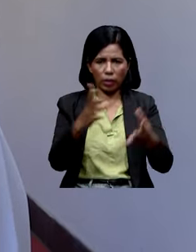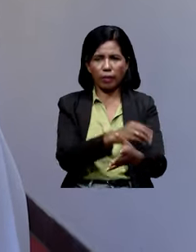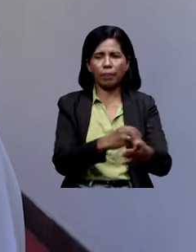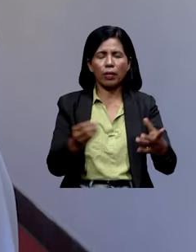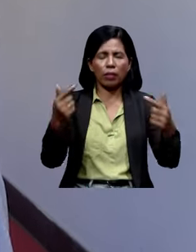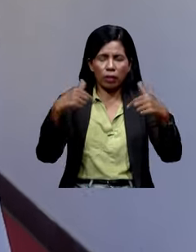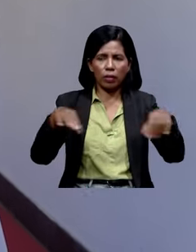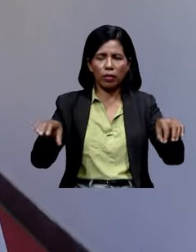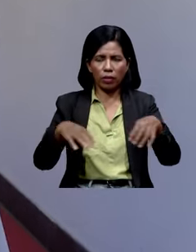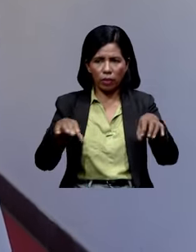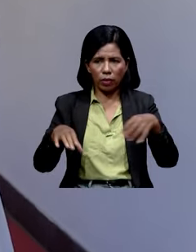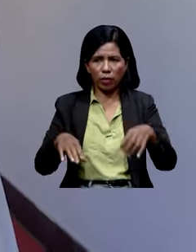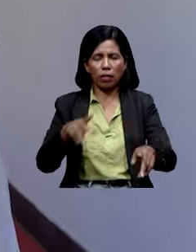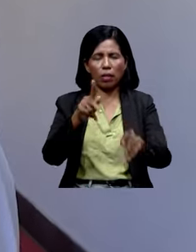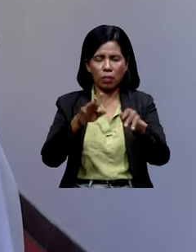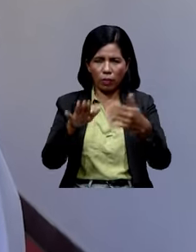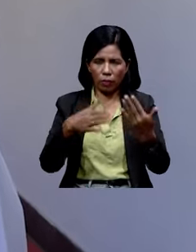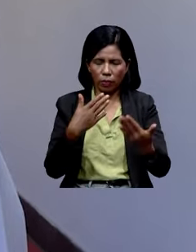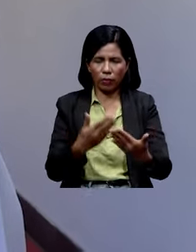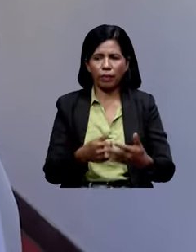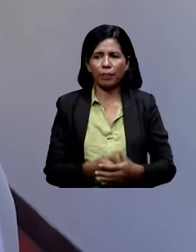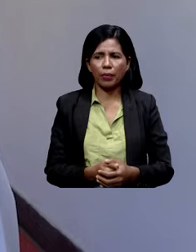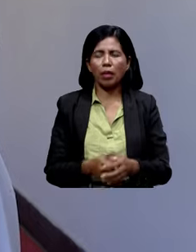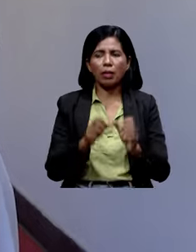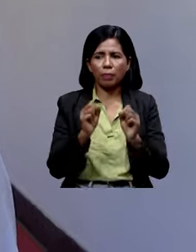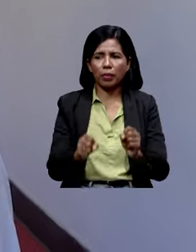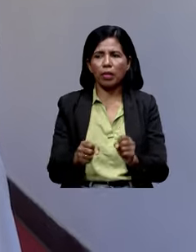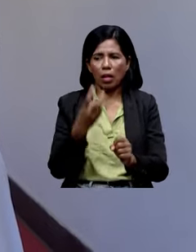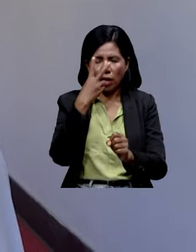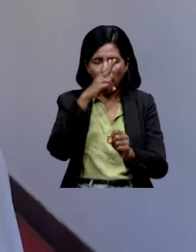bela serviço e a comunidade. Para a rede de